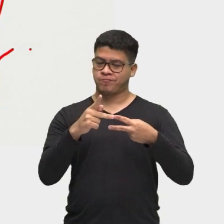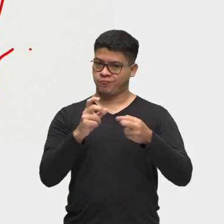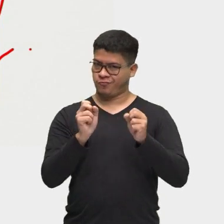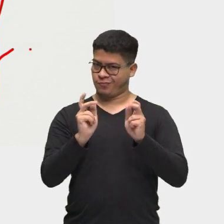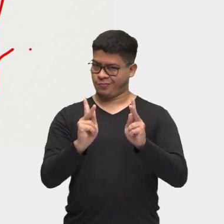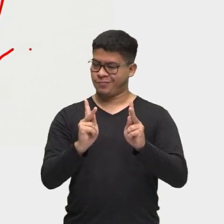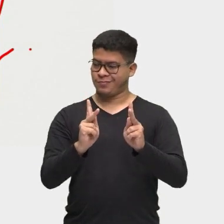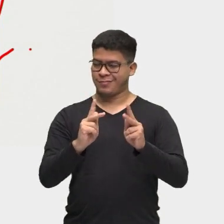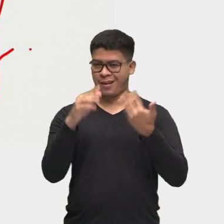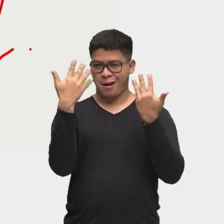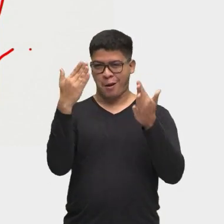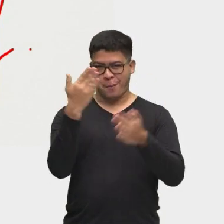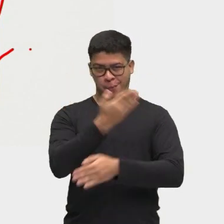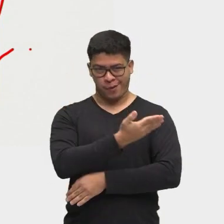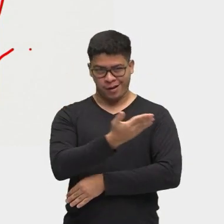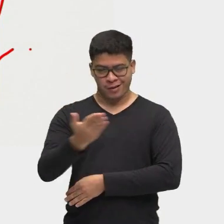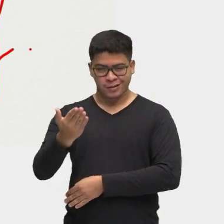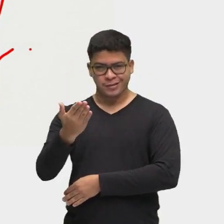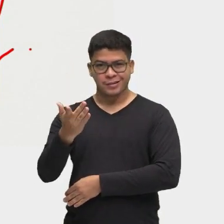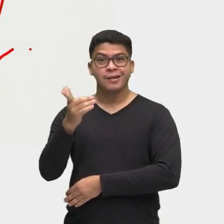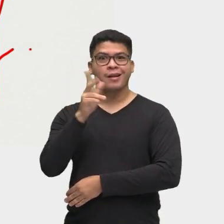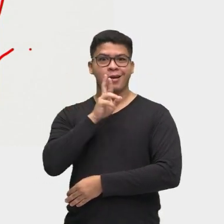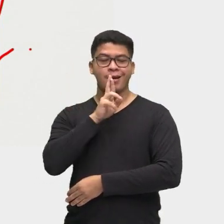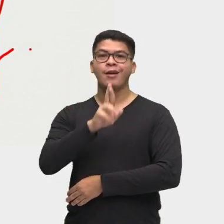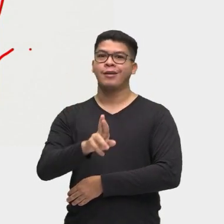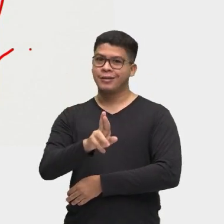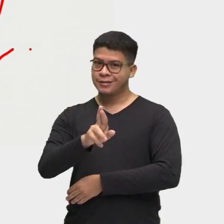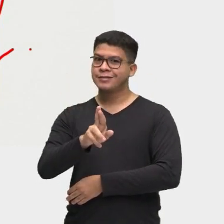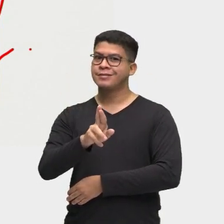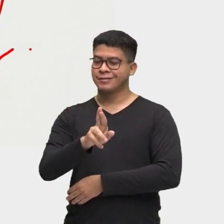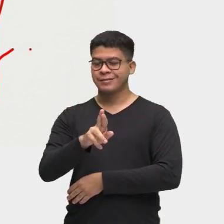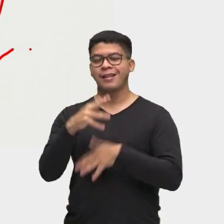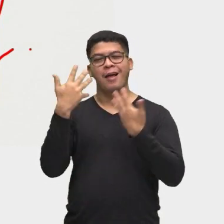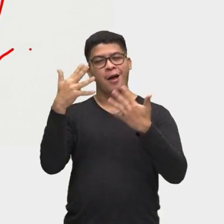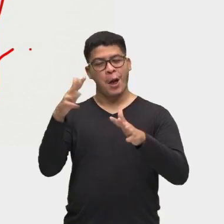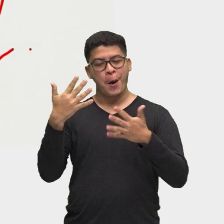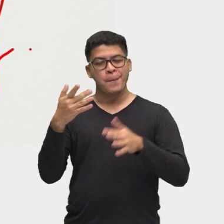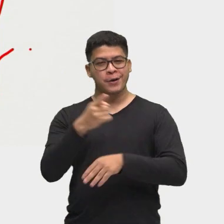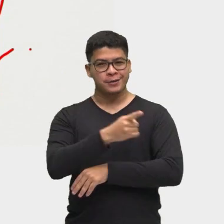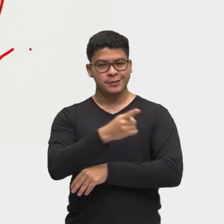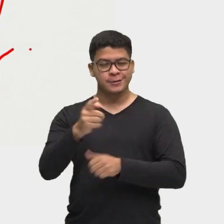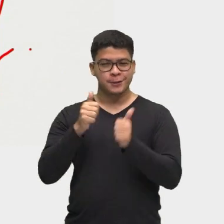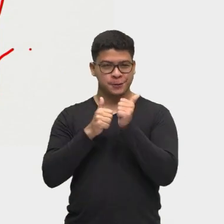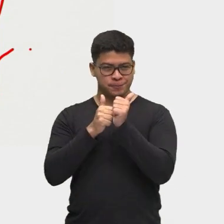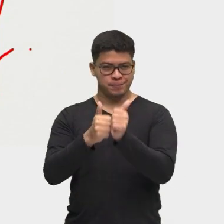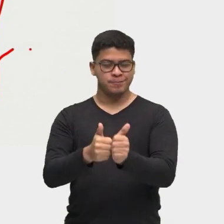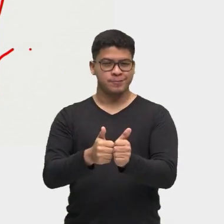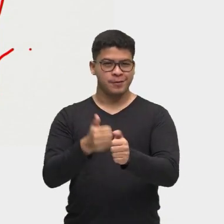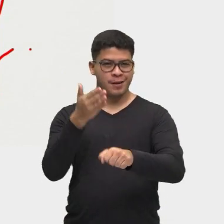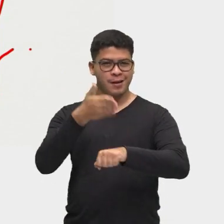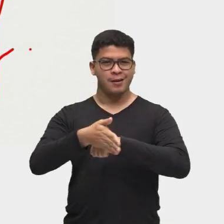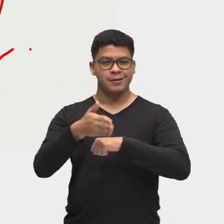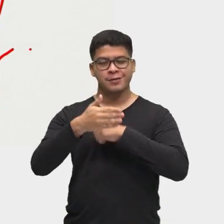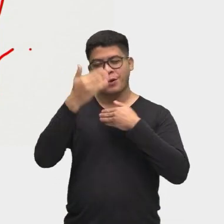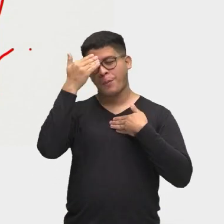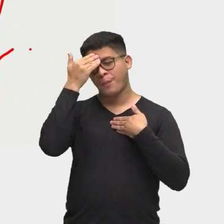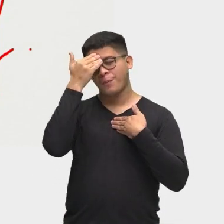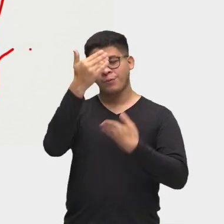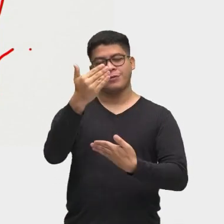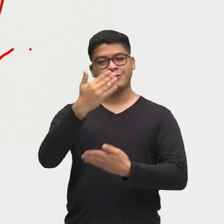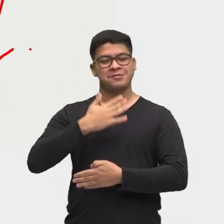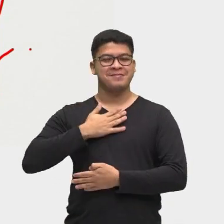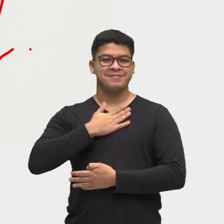Então, congratulations às meninas que responderam, não foi? Que participaram aqui comigo, certo? Thank you so